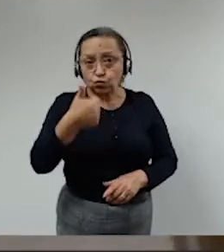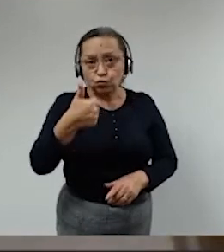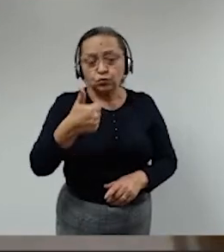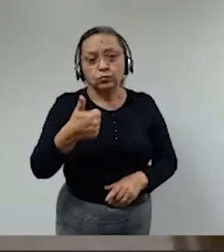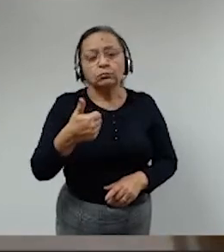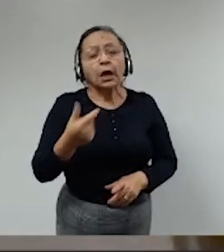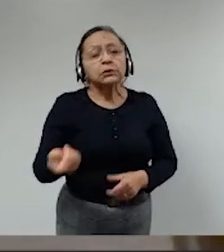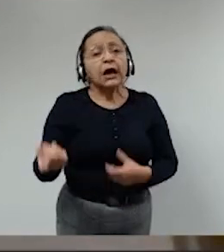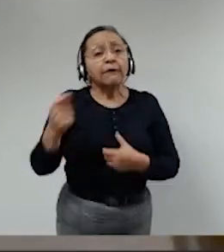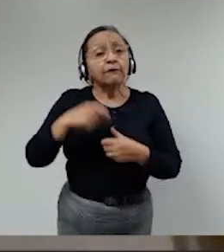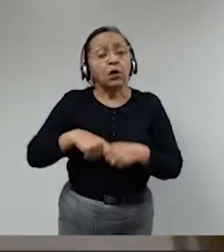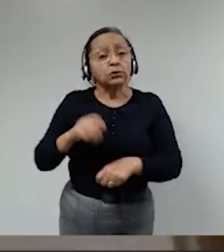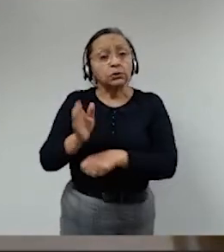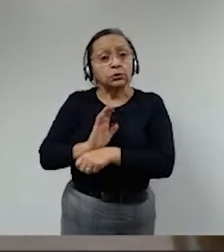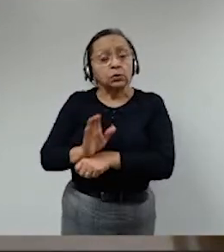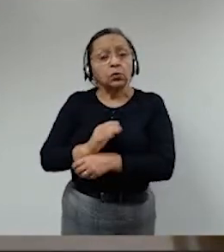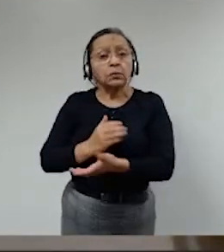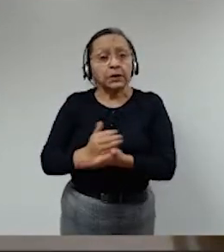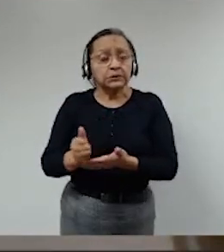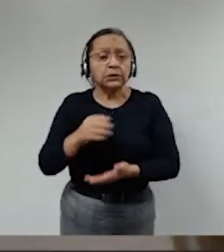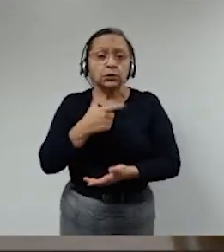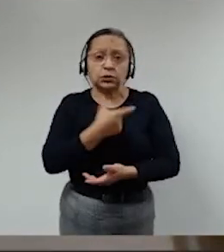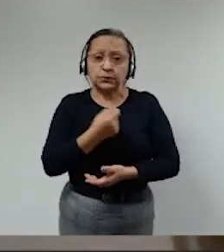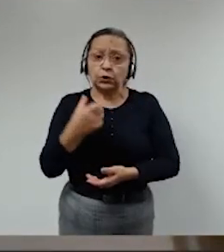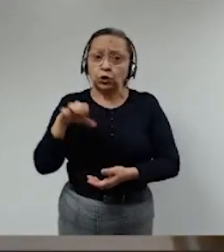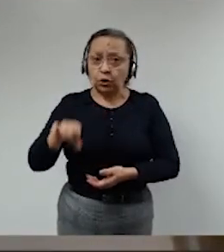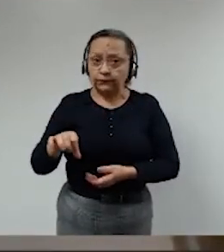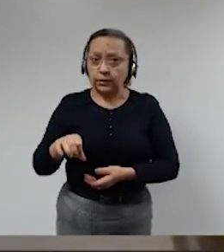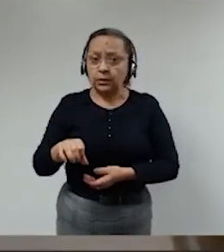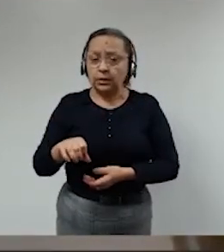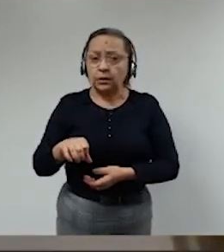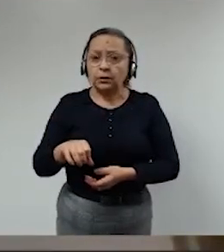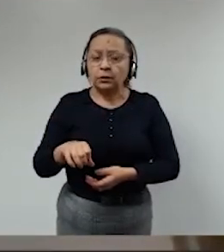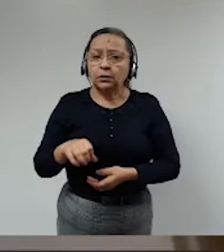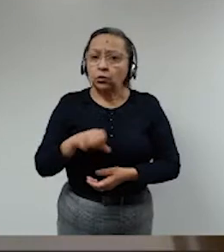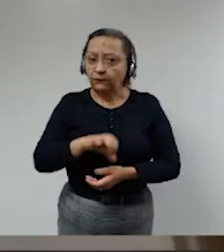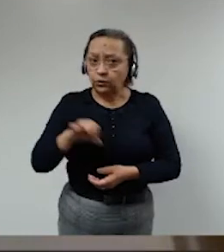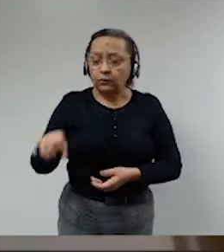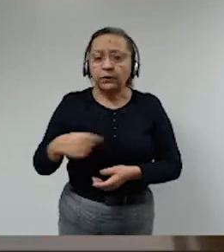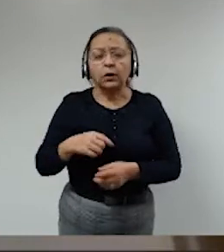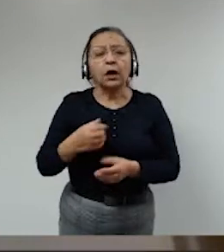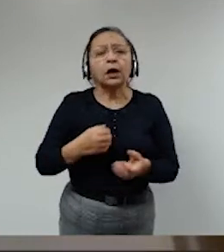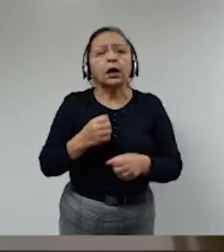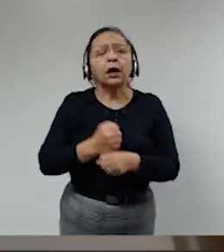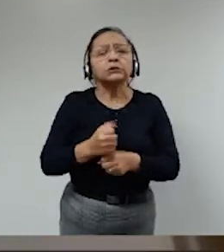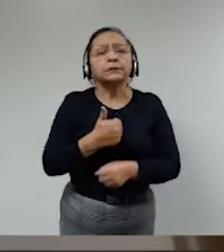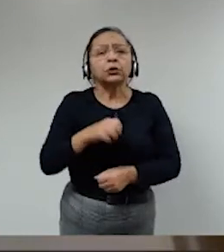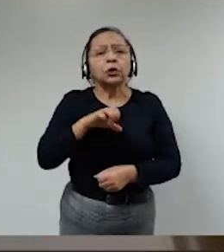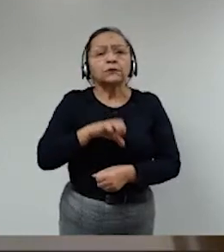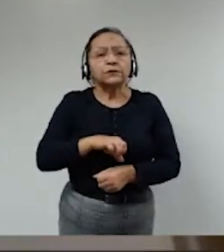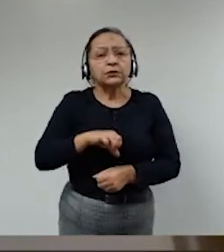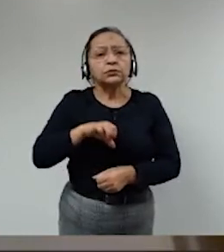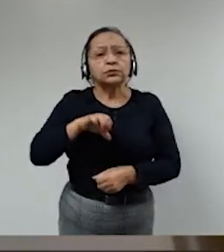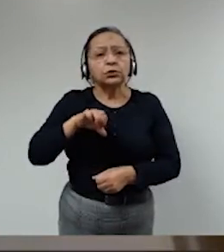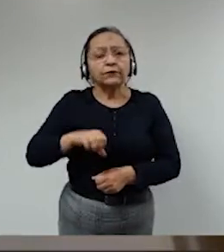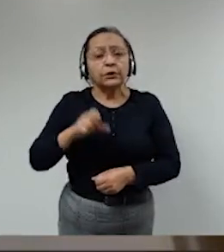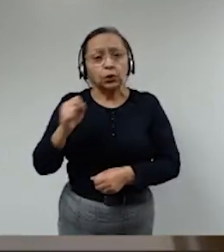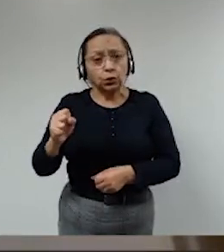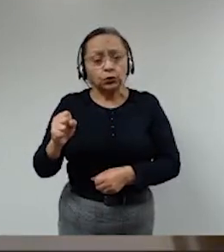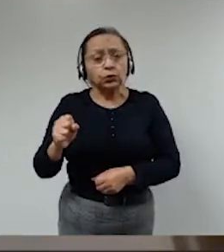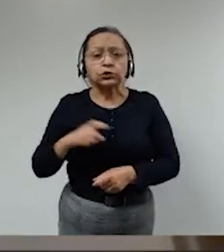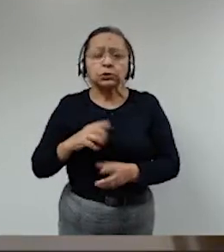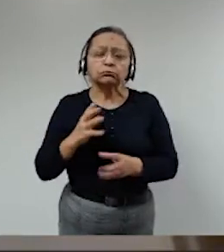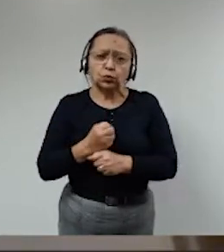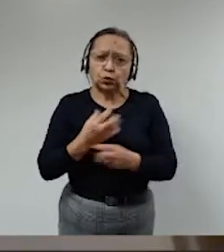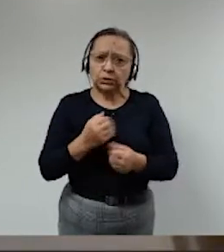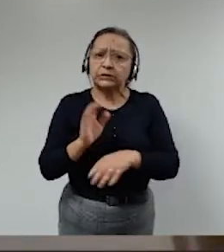né? A gente teve, em 98, o Brasil tinha 1.300 salas de exibição. Em 2019, ele tem